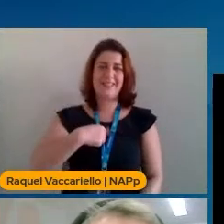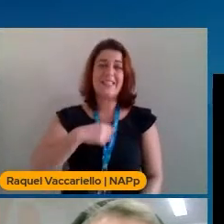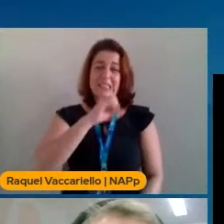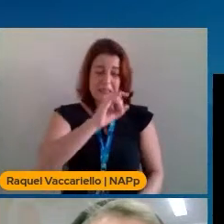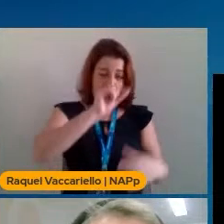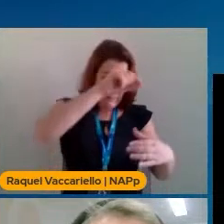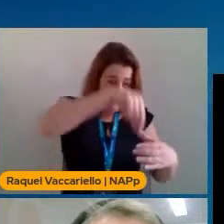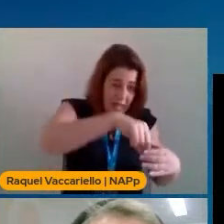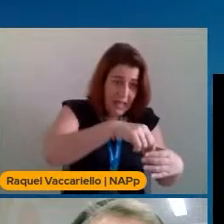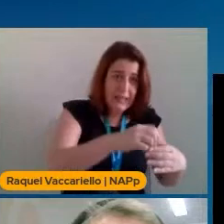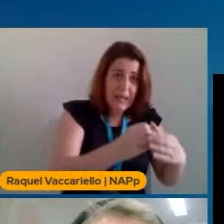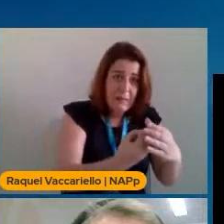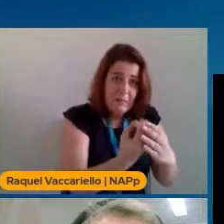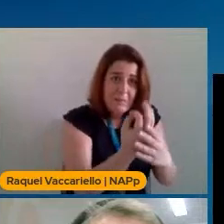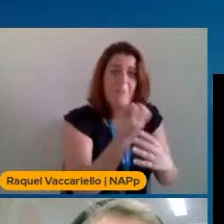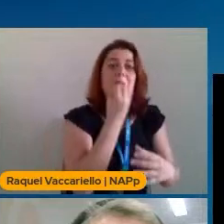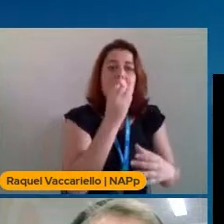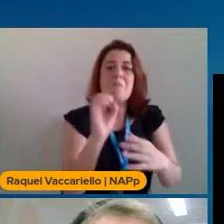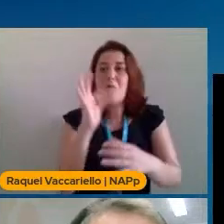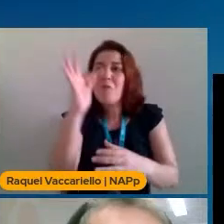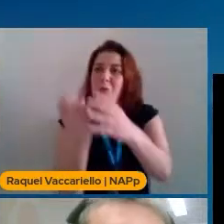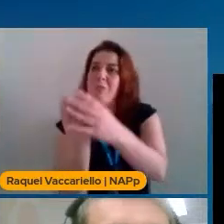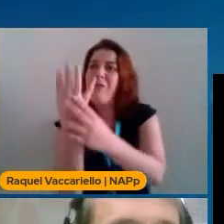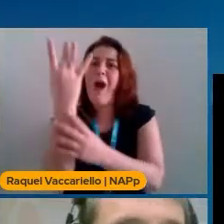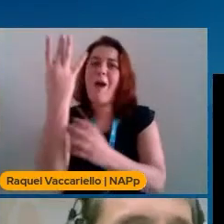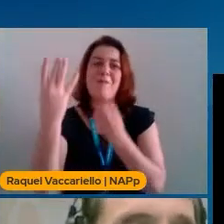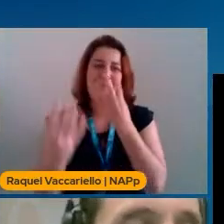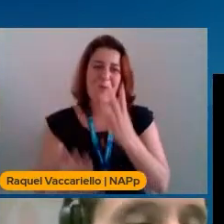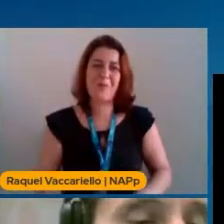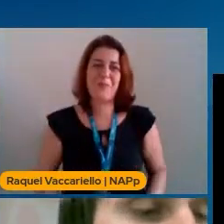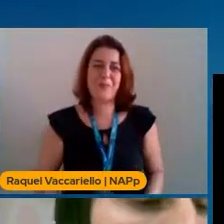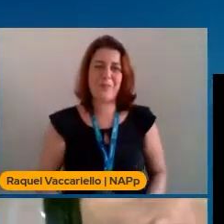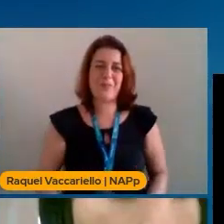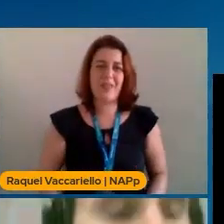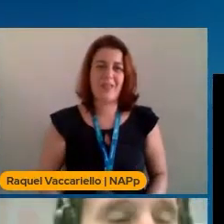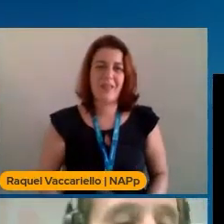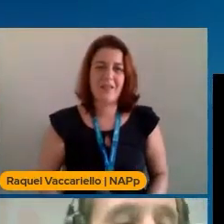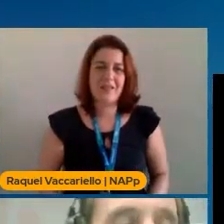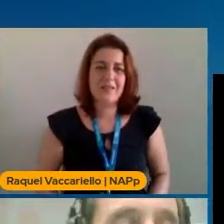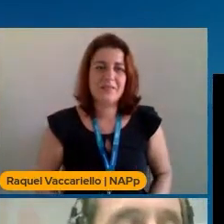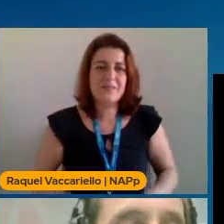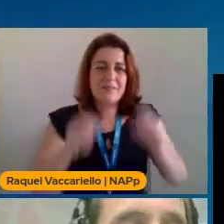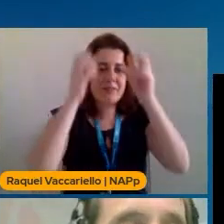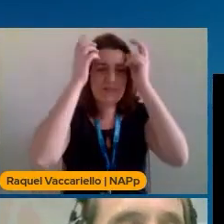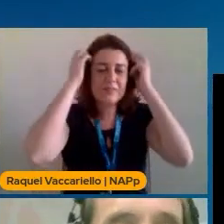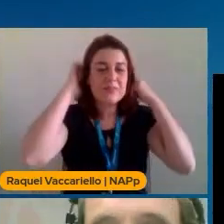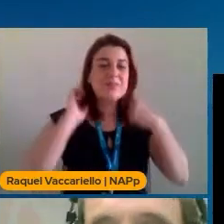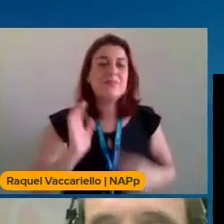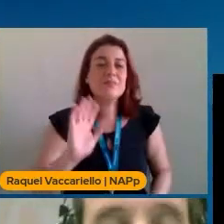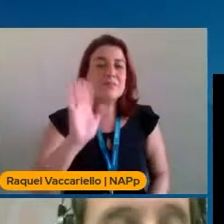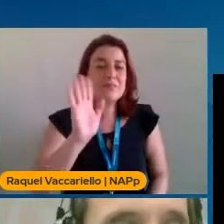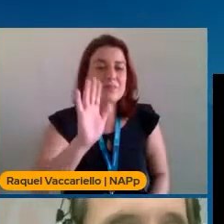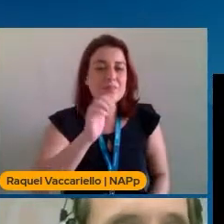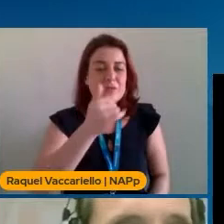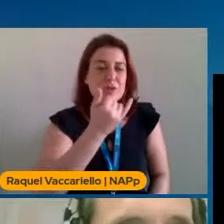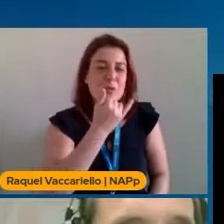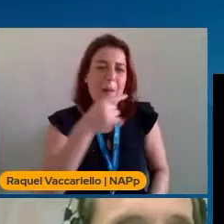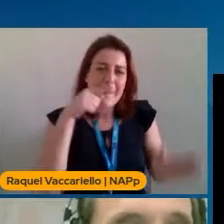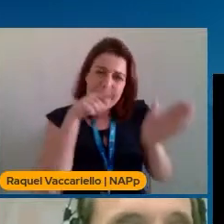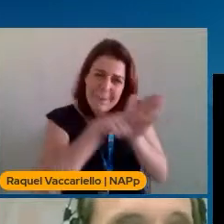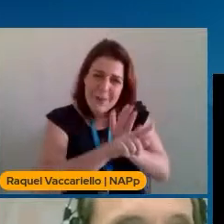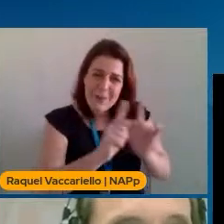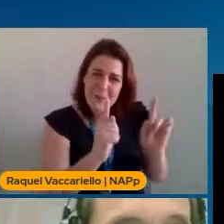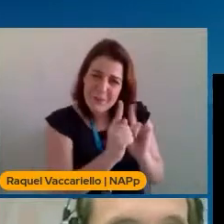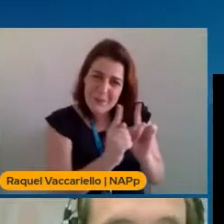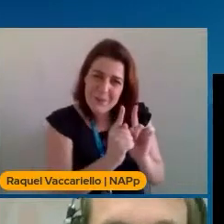da vida, me sentindo no auge da minha carreira, né, para um profissional de tecnologia. Esse aí é a foto lá na série. Oi, manda. Só uma pergunta pequenininha para você